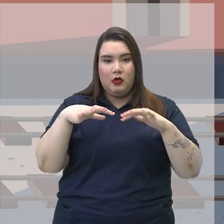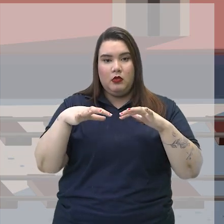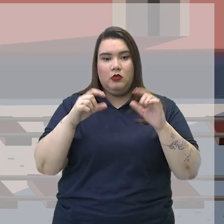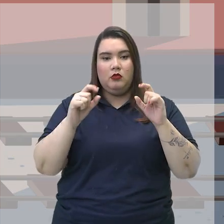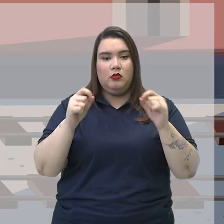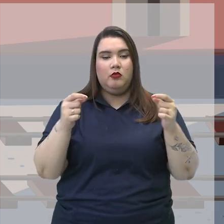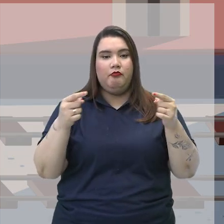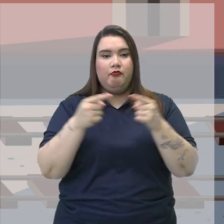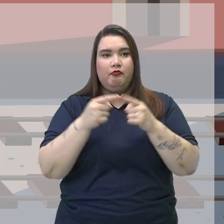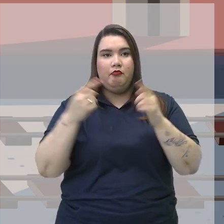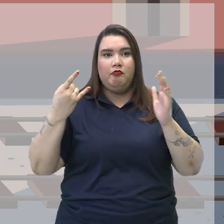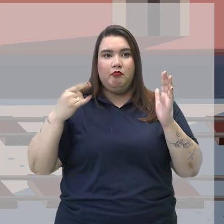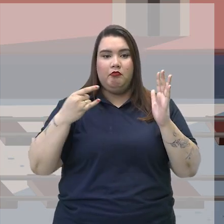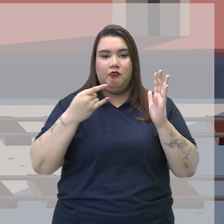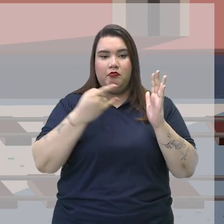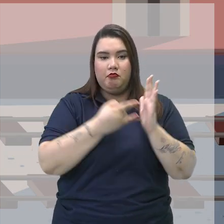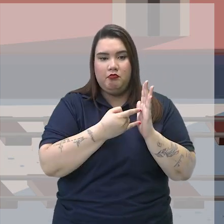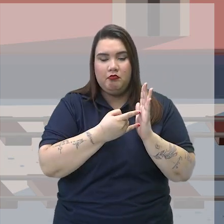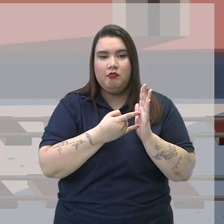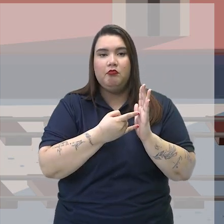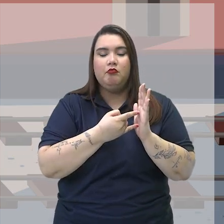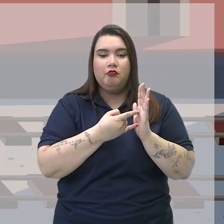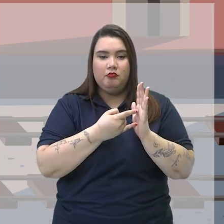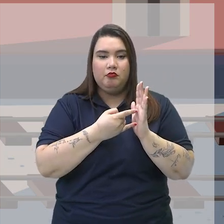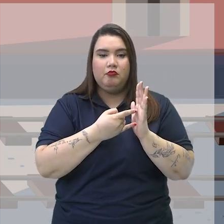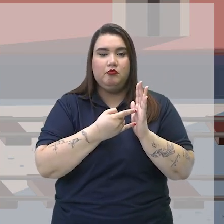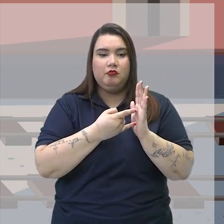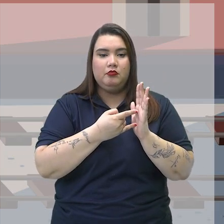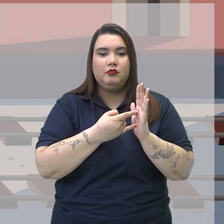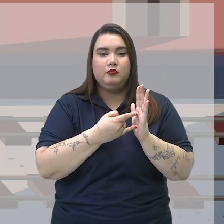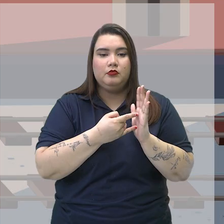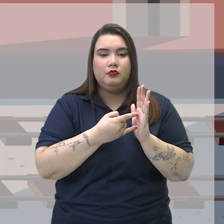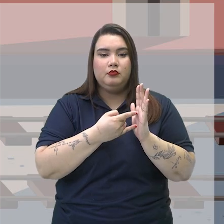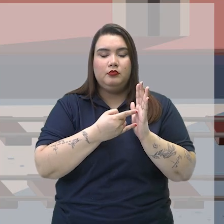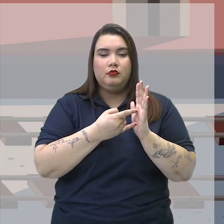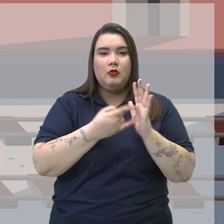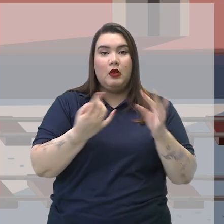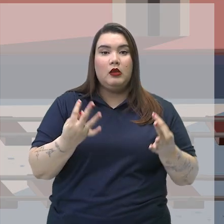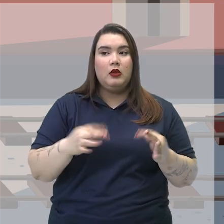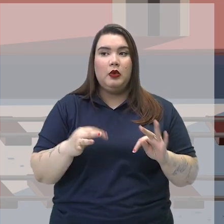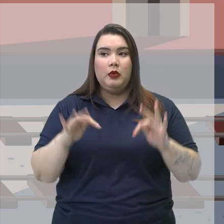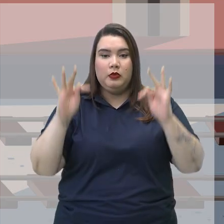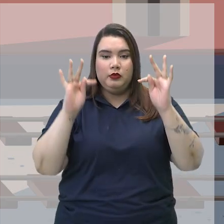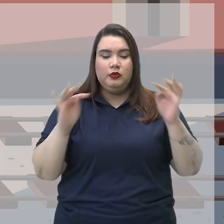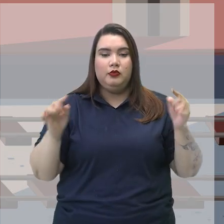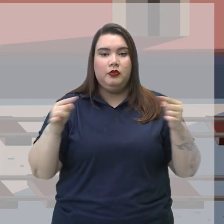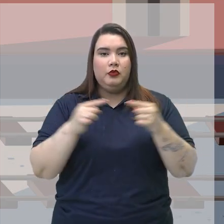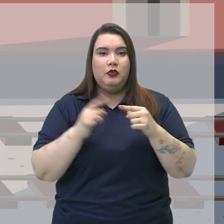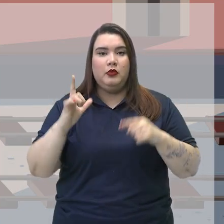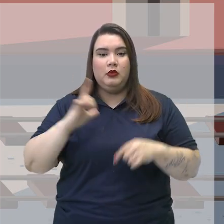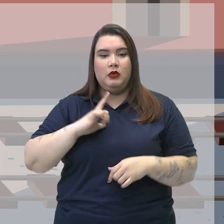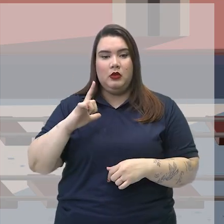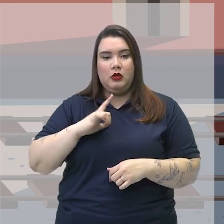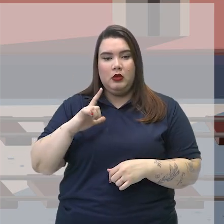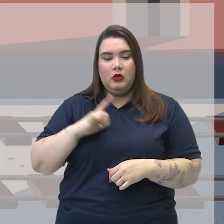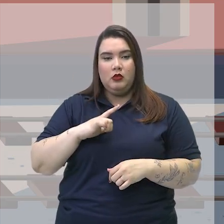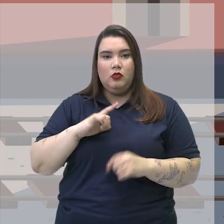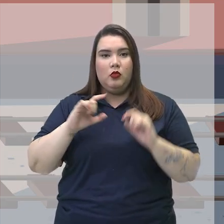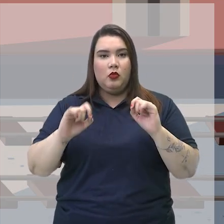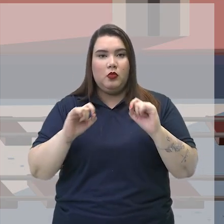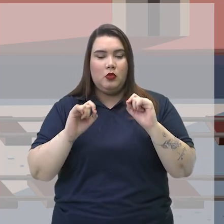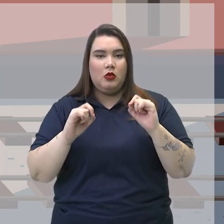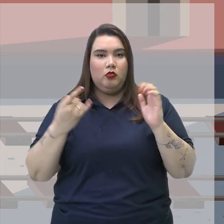indução eletromagnética, né? Pela tecnologia que nós temos aí com o